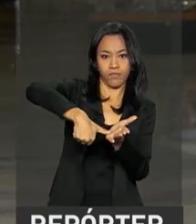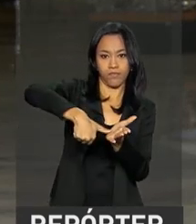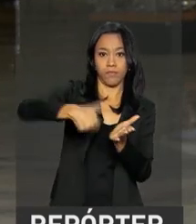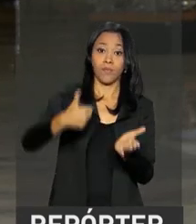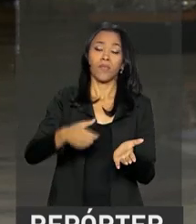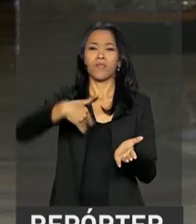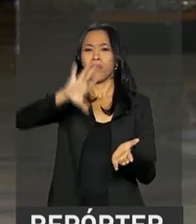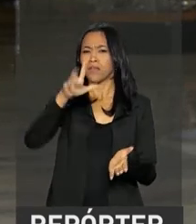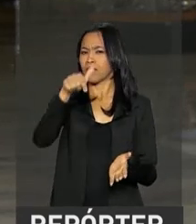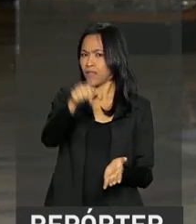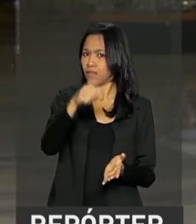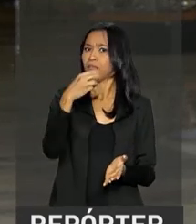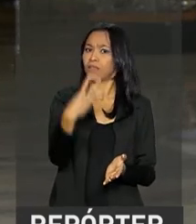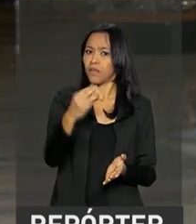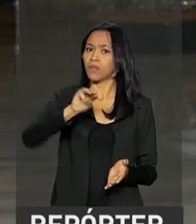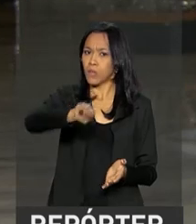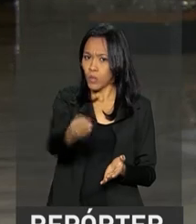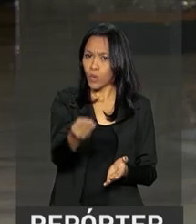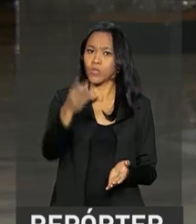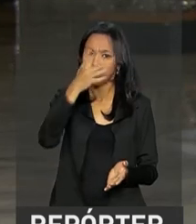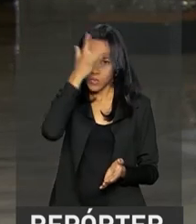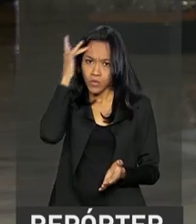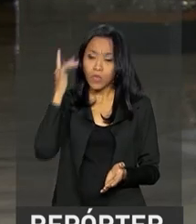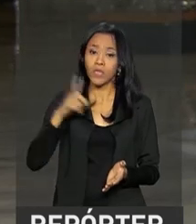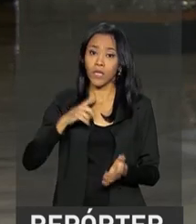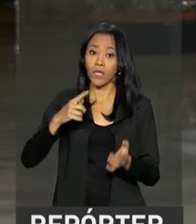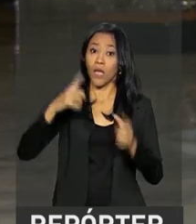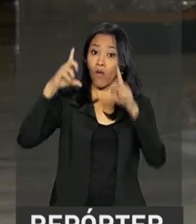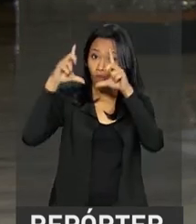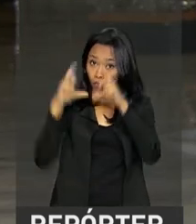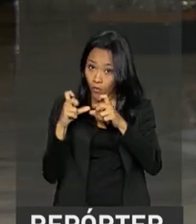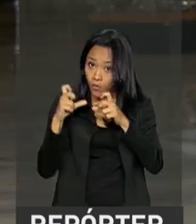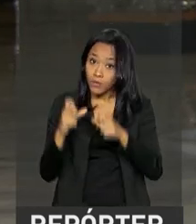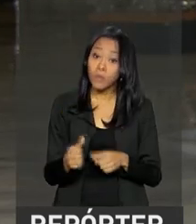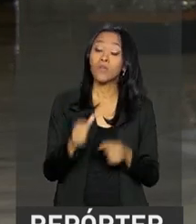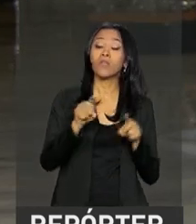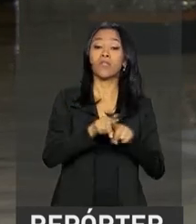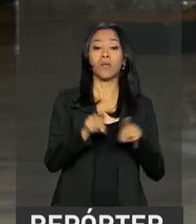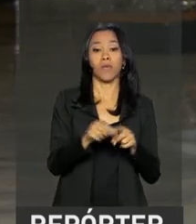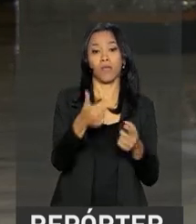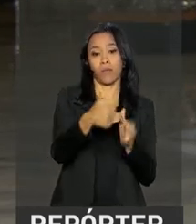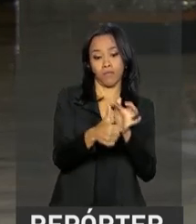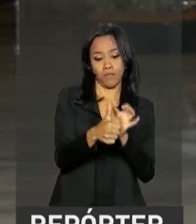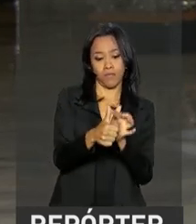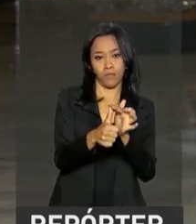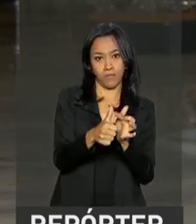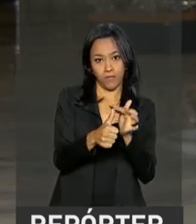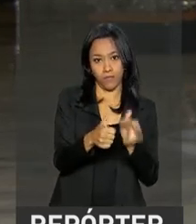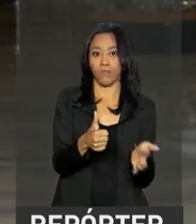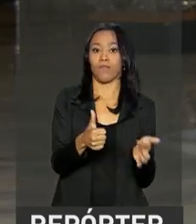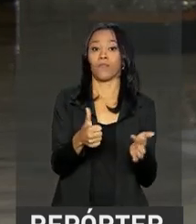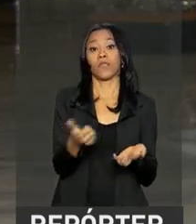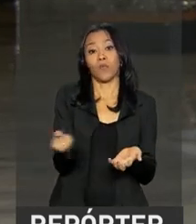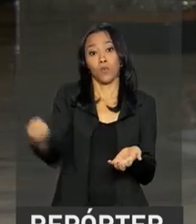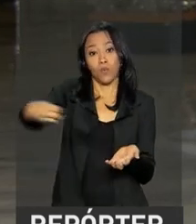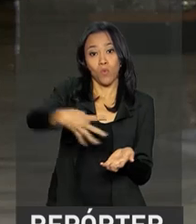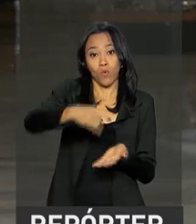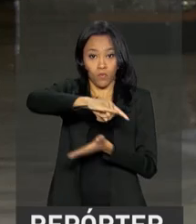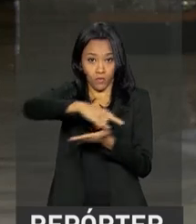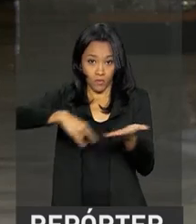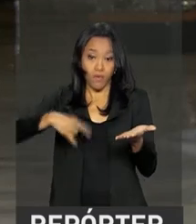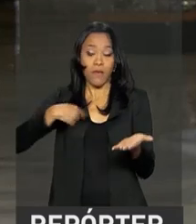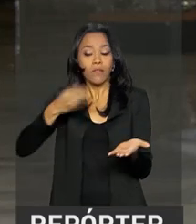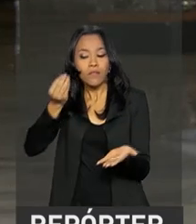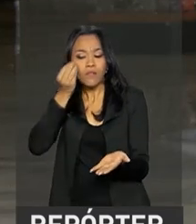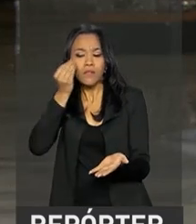milhões de pessoas cadastradas com foto e impressão digital. Por enquanto, o novo documento vai passar por uma fase de testes